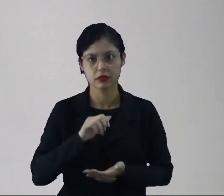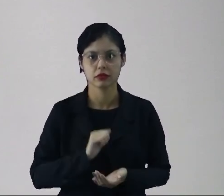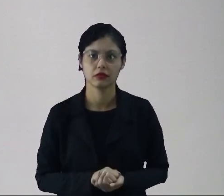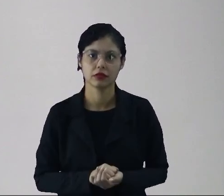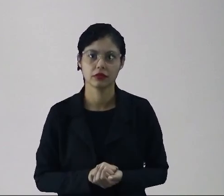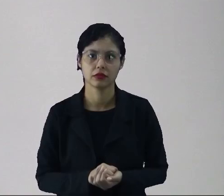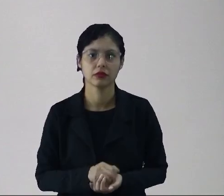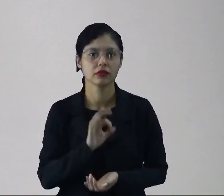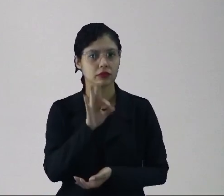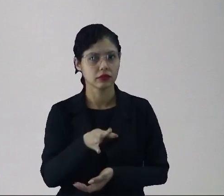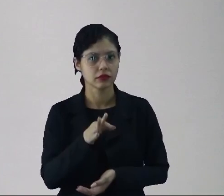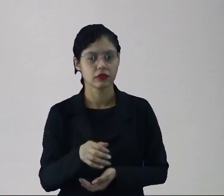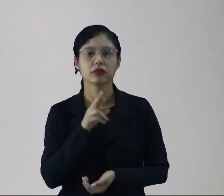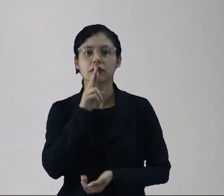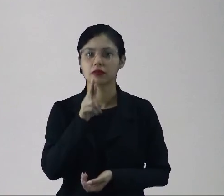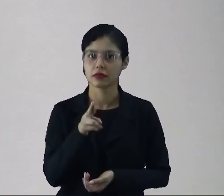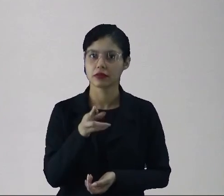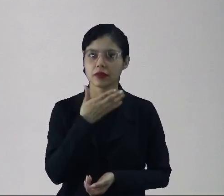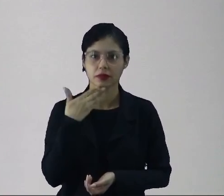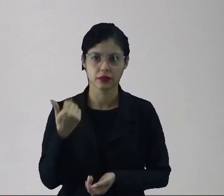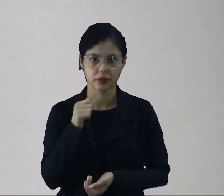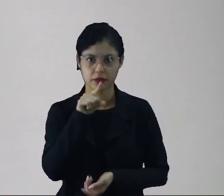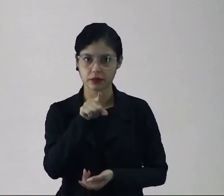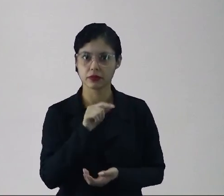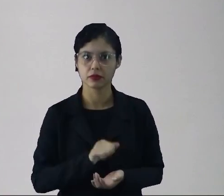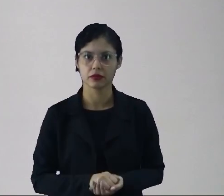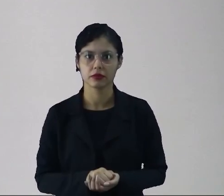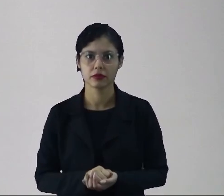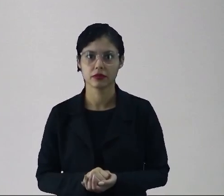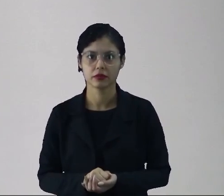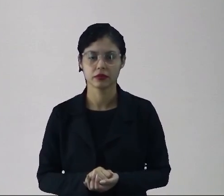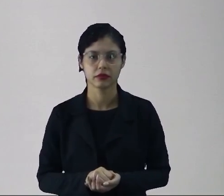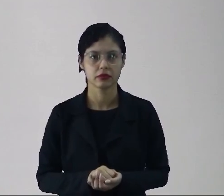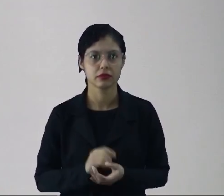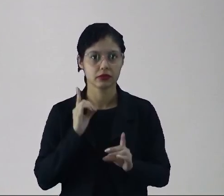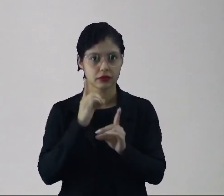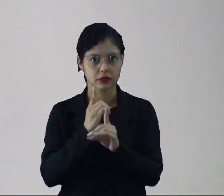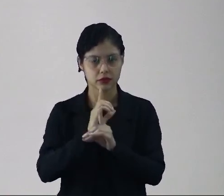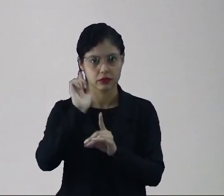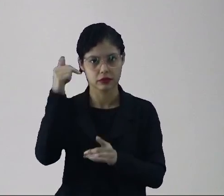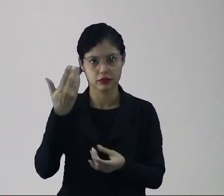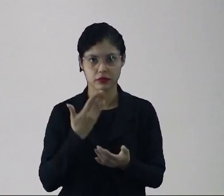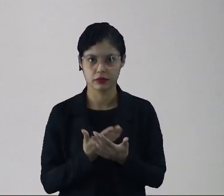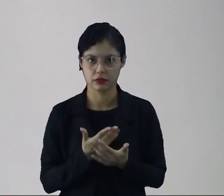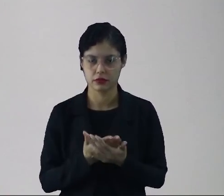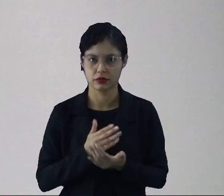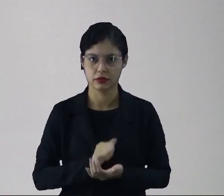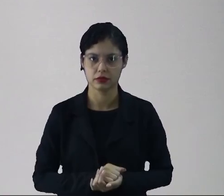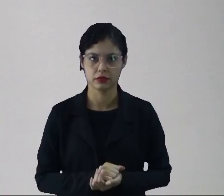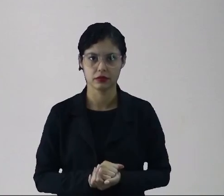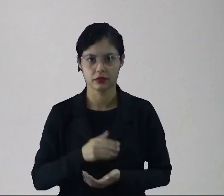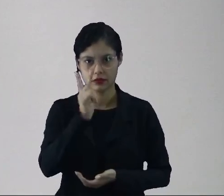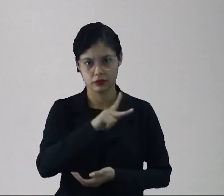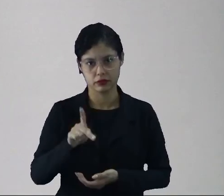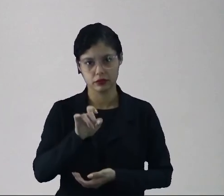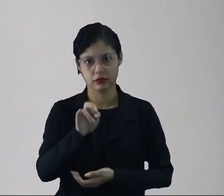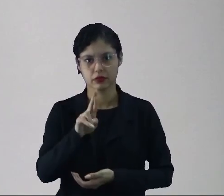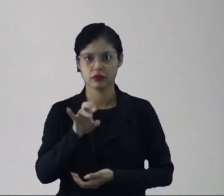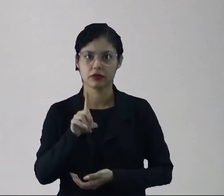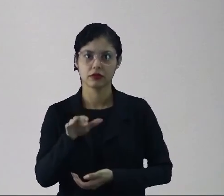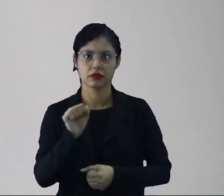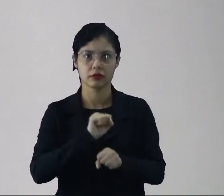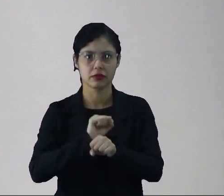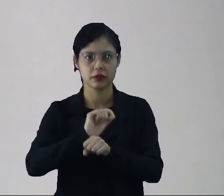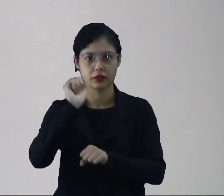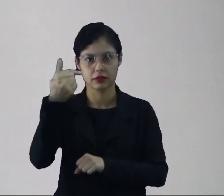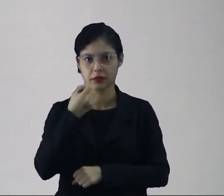E com certeza os resultados vão ser os melhores para você a gente vai se encontrar na próxima aula eu sou o professor Emerson e